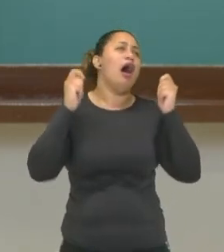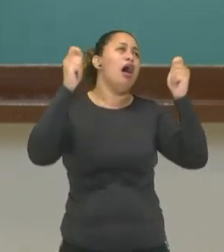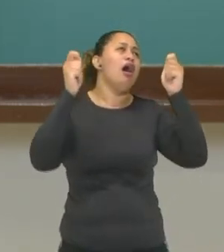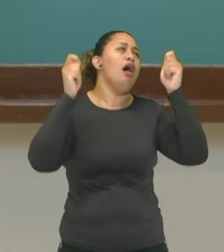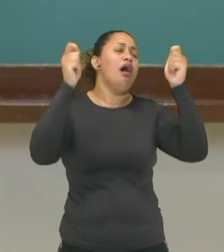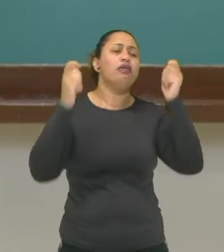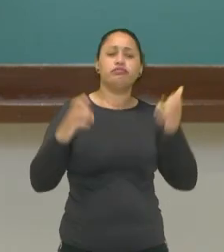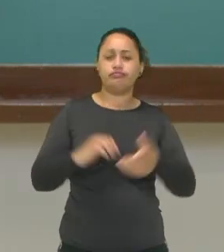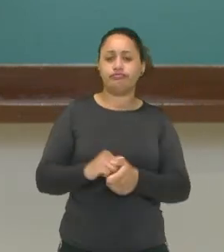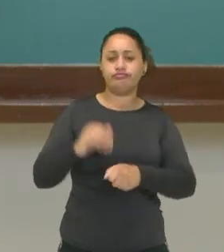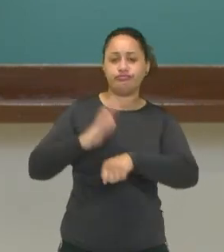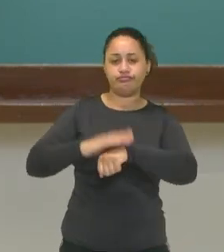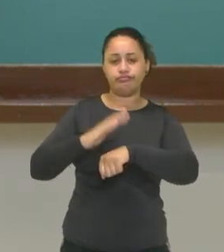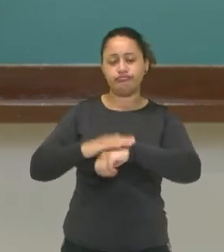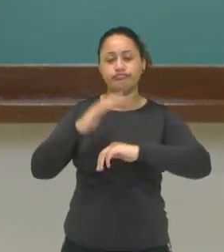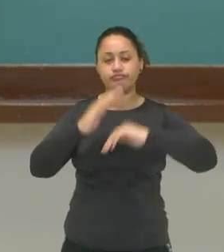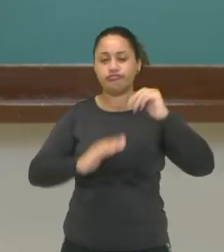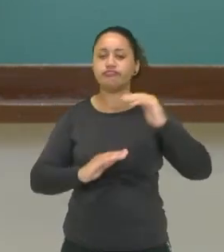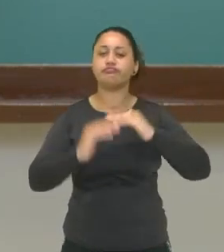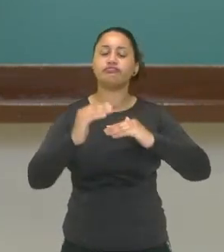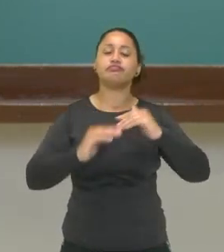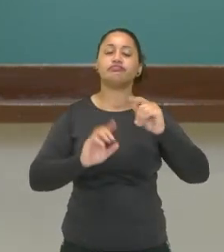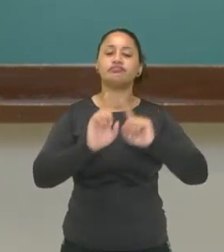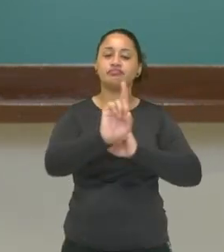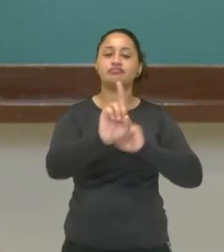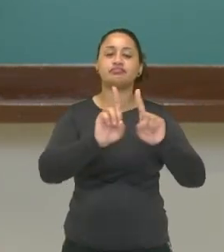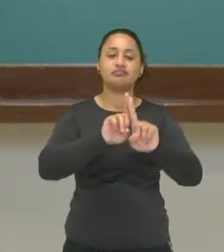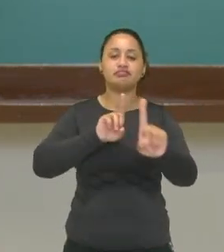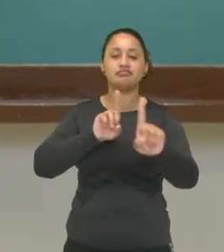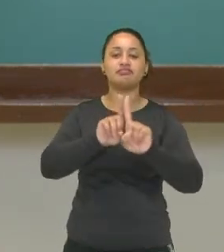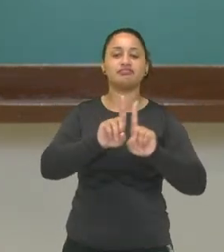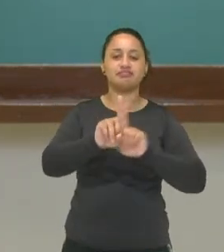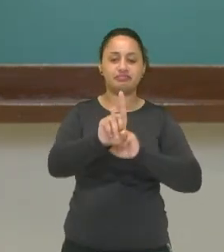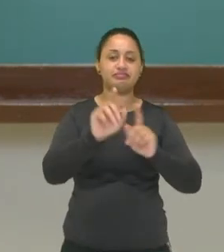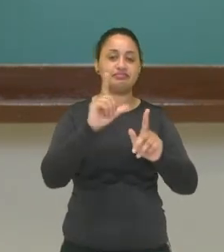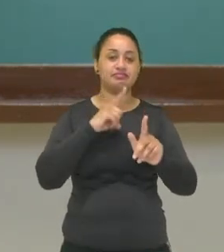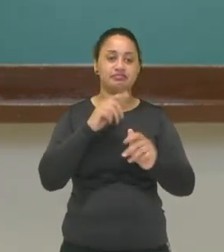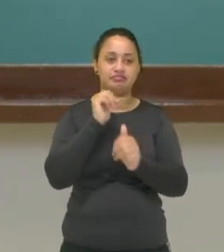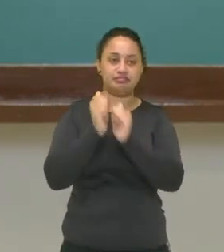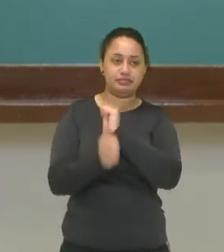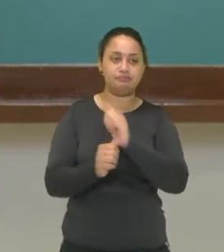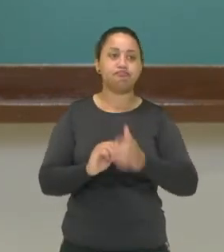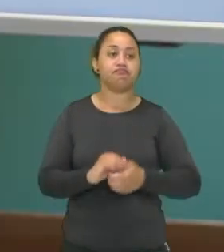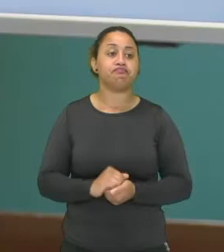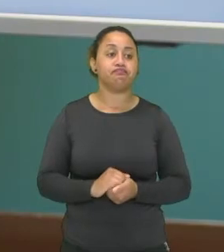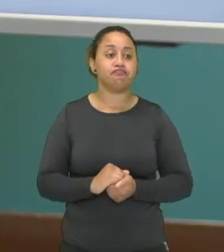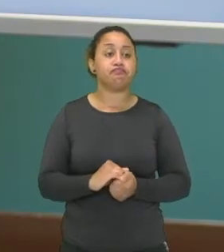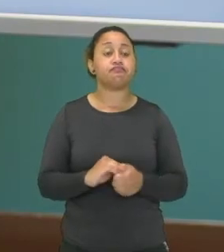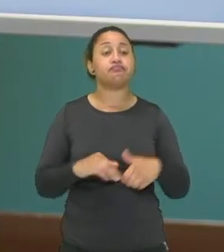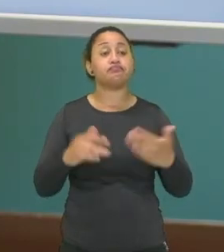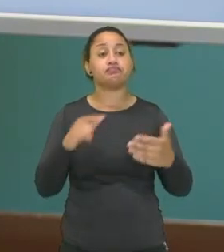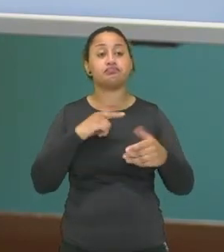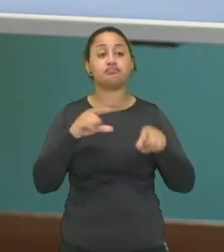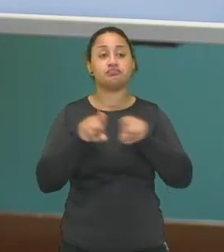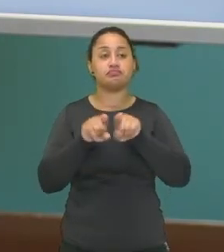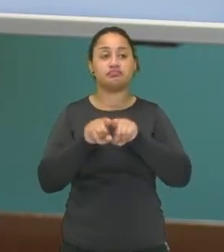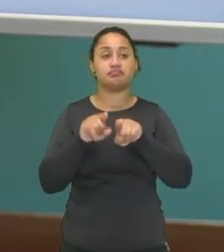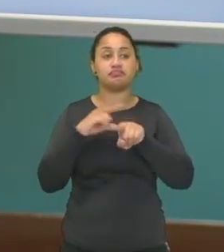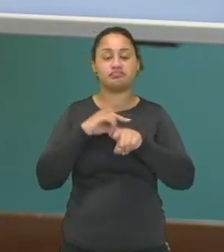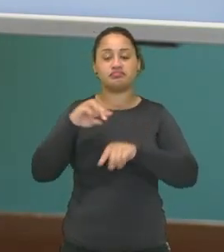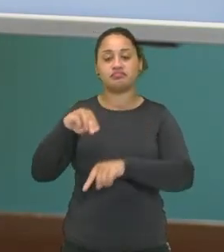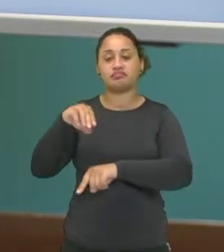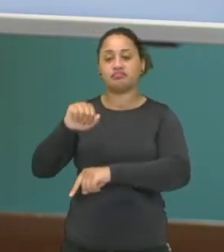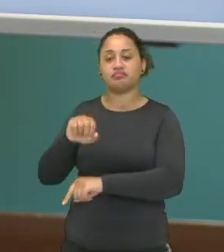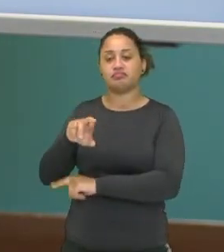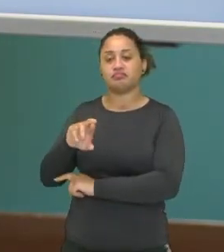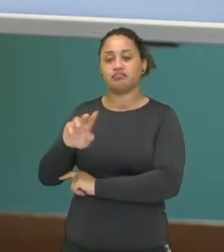no momento das provas de revezamento dentro da competição de atletismo. Daí a gente tem a marcha atlética. Essa é